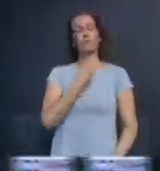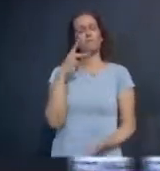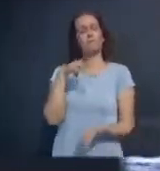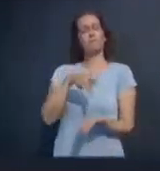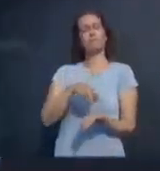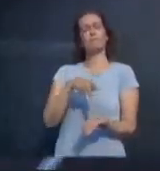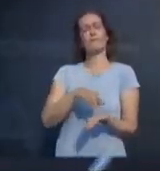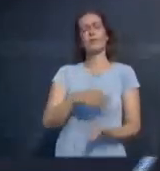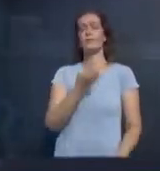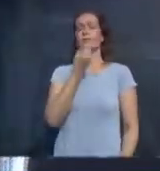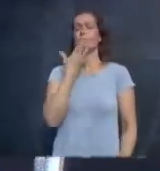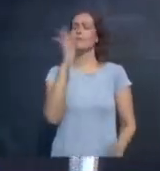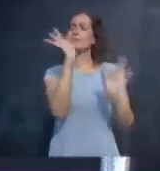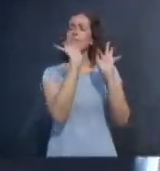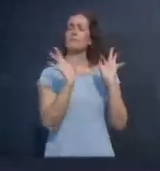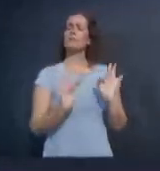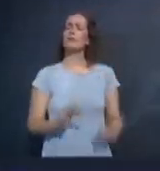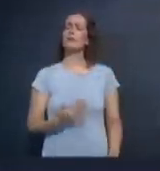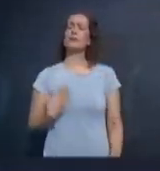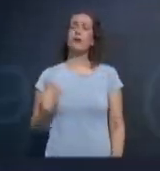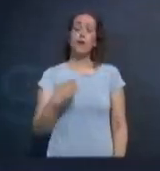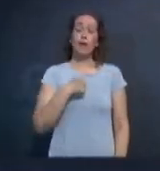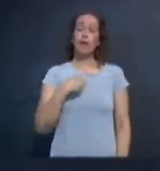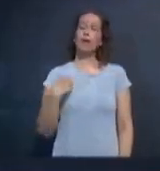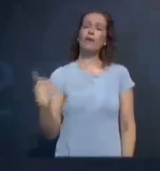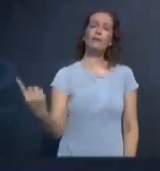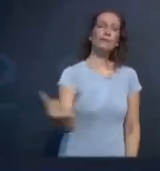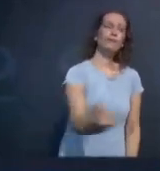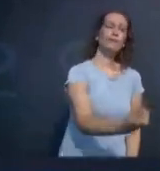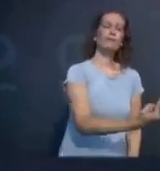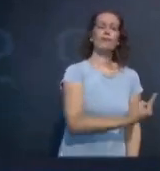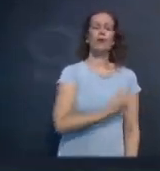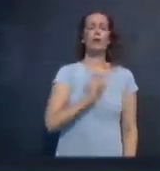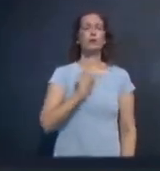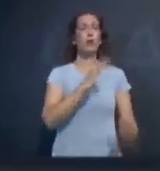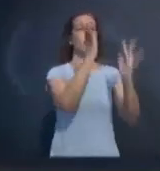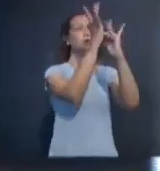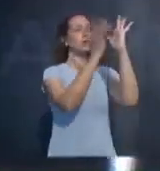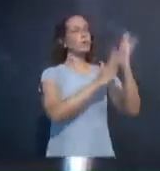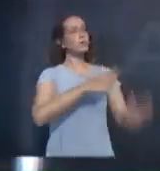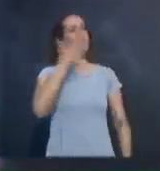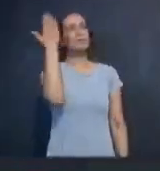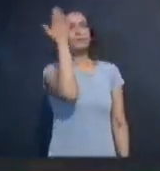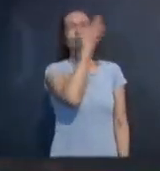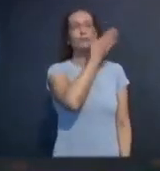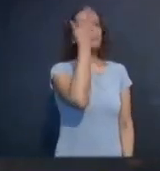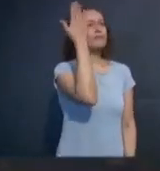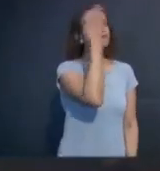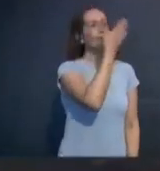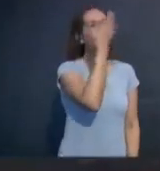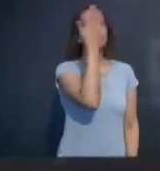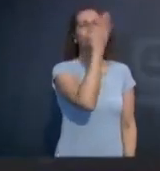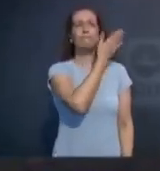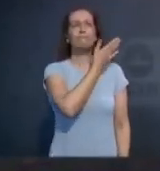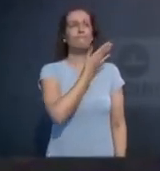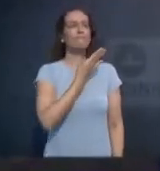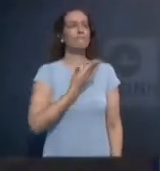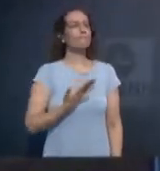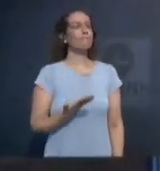Bem-aventurado sou eu, é você. Nós não vimos com os nossos olhos naturais o Senhor.